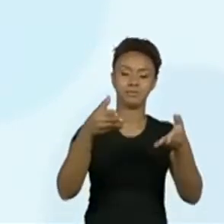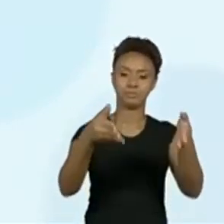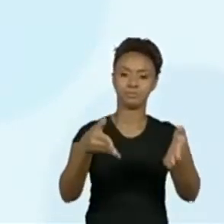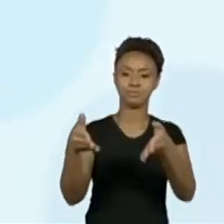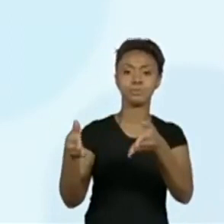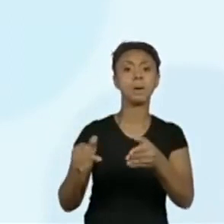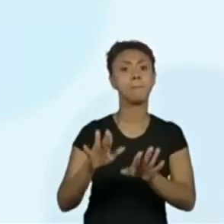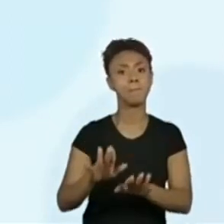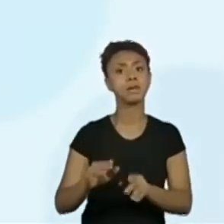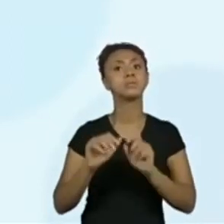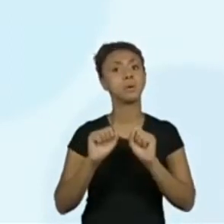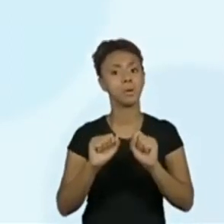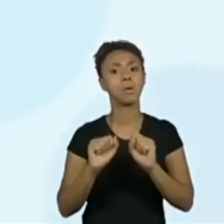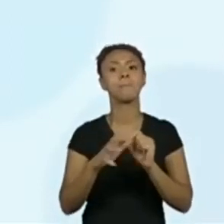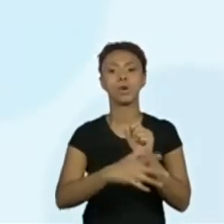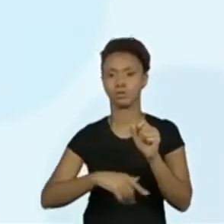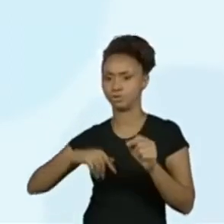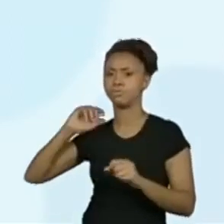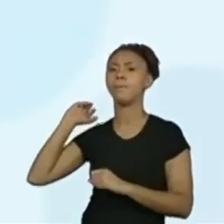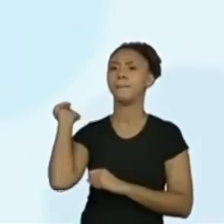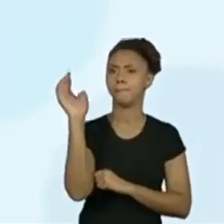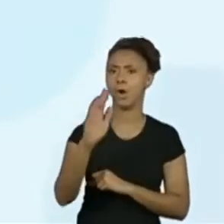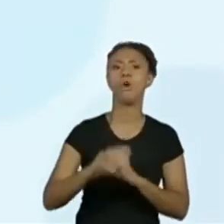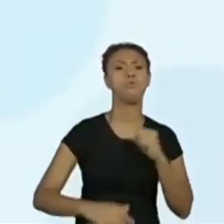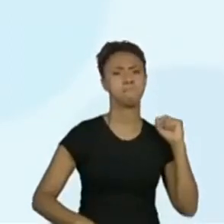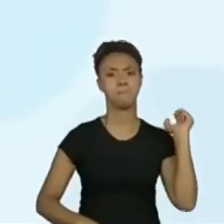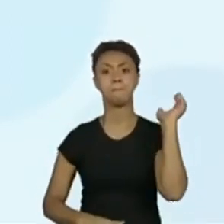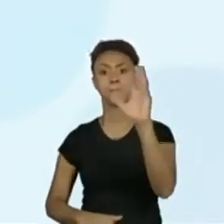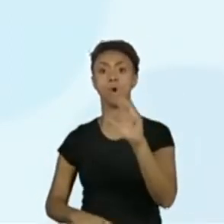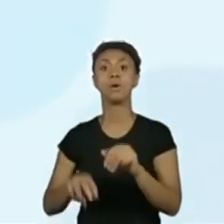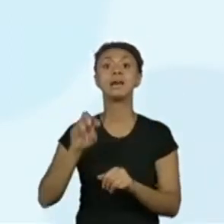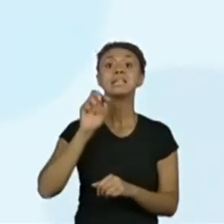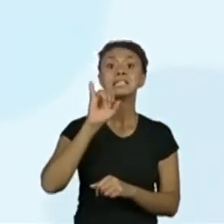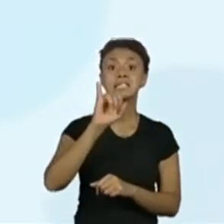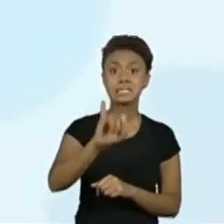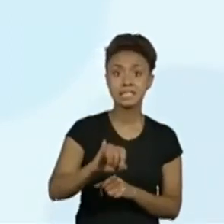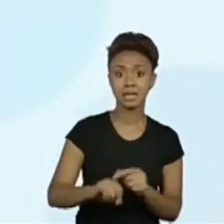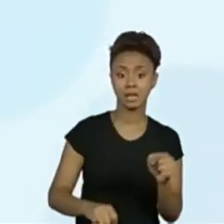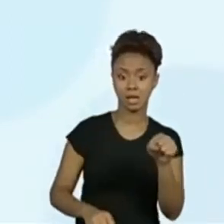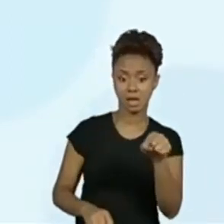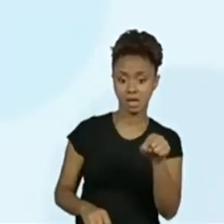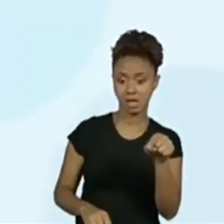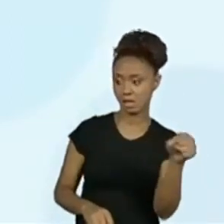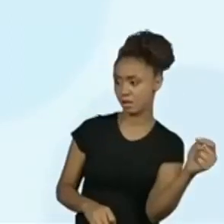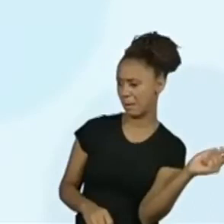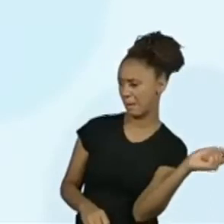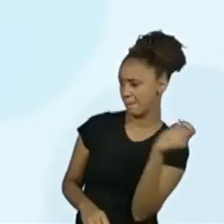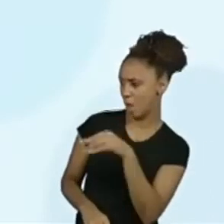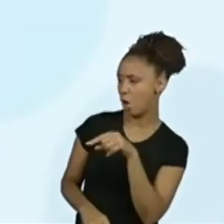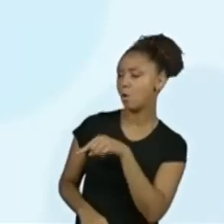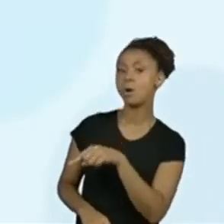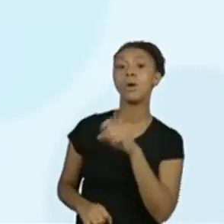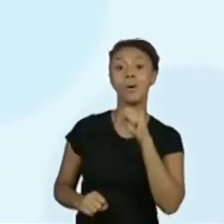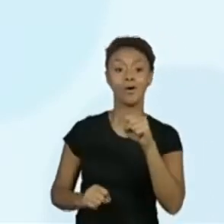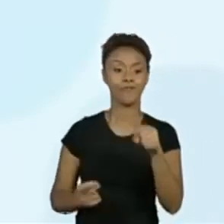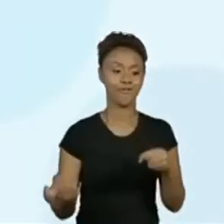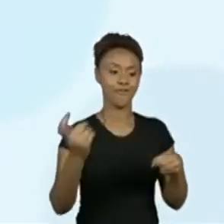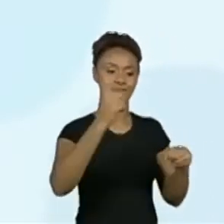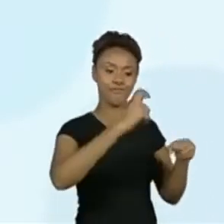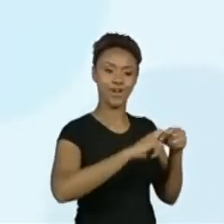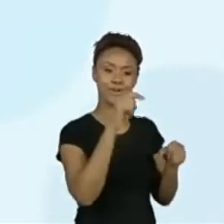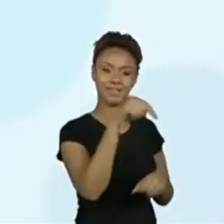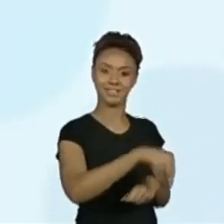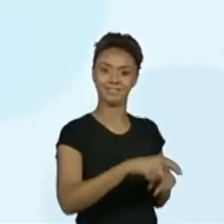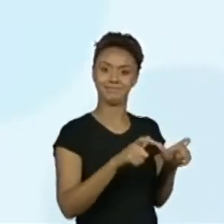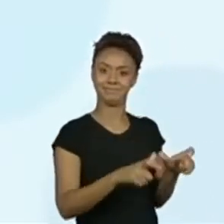continua podendo queimar. Se atingir alguém do outro time, poderá voltar para a equipe